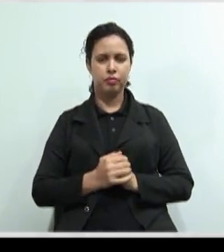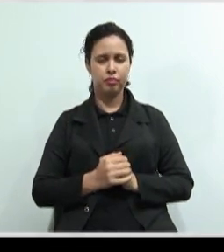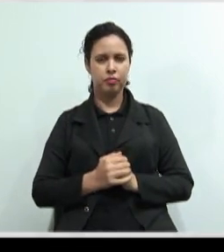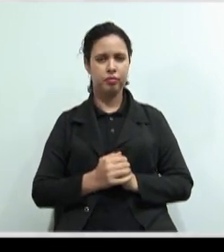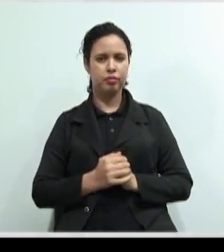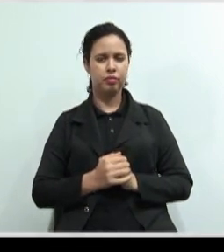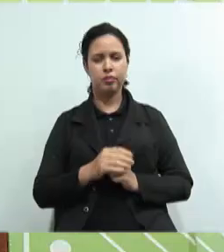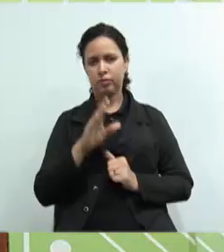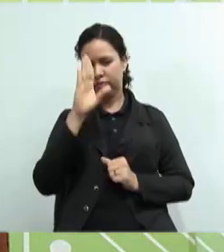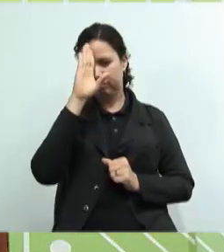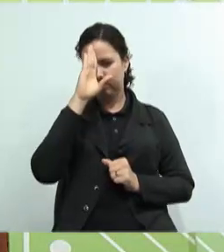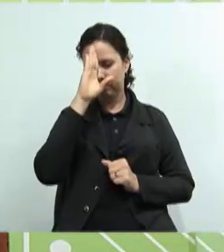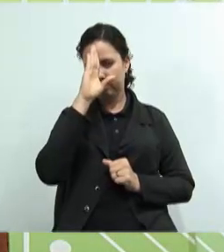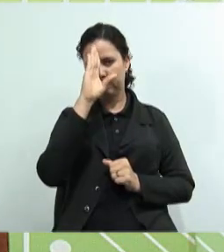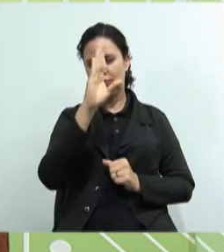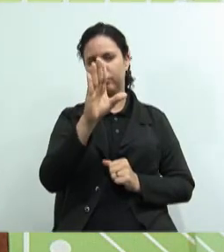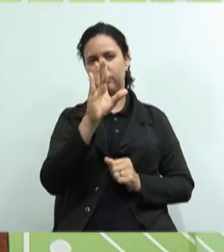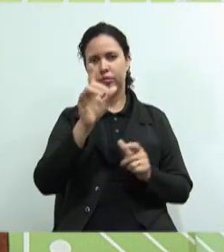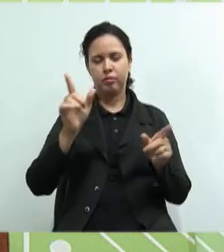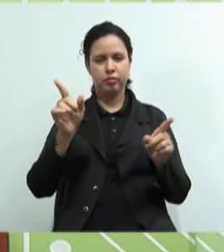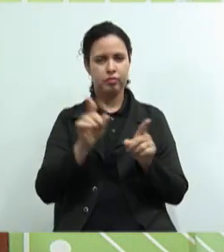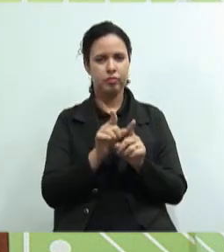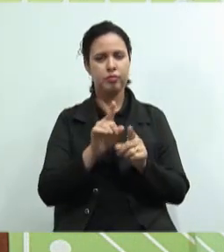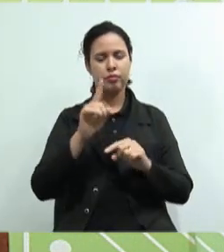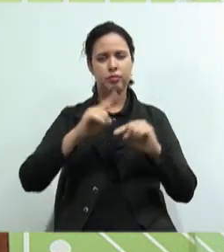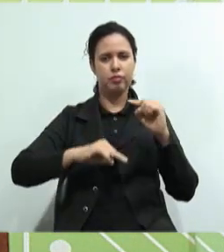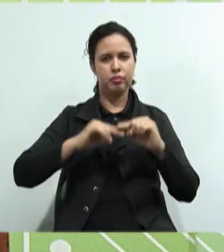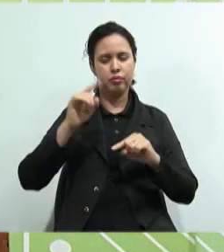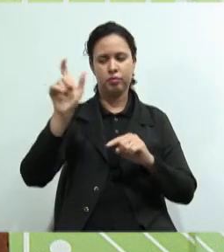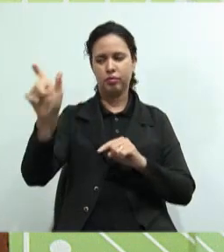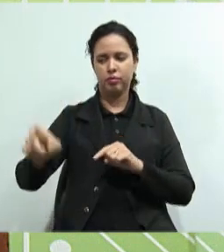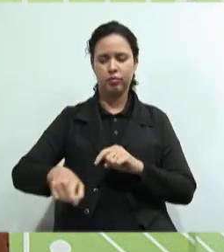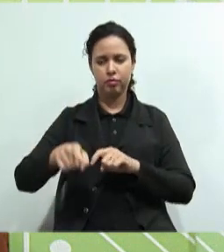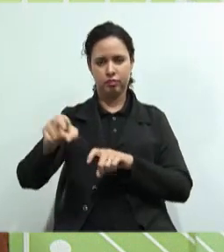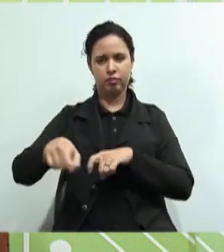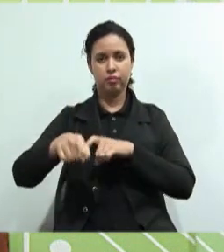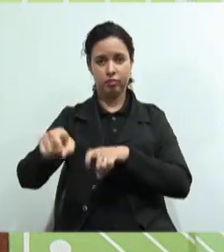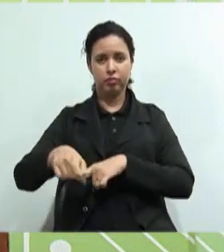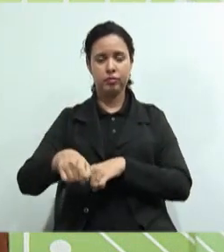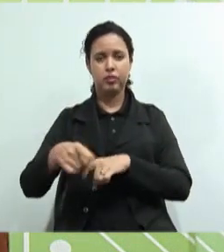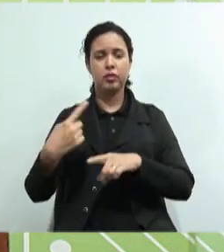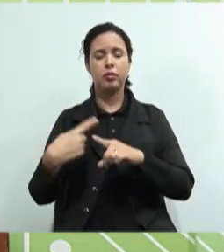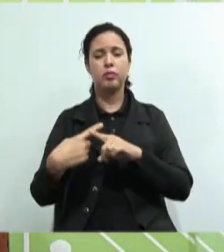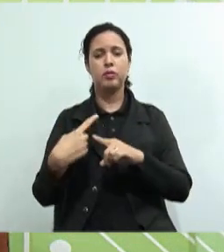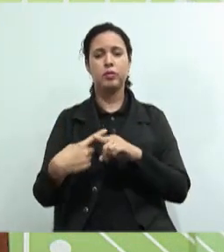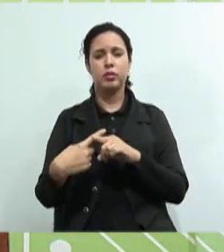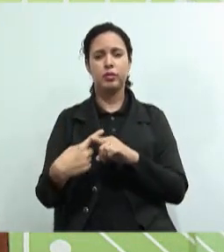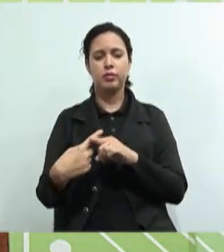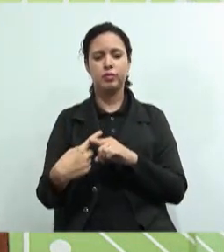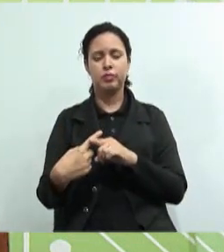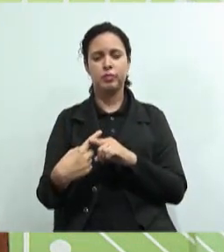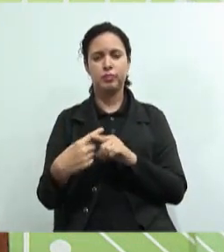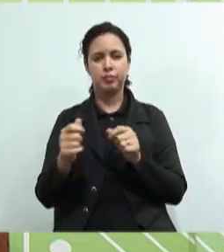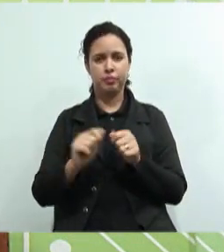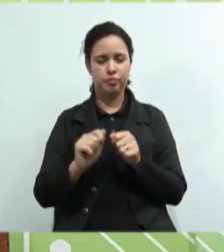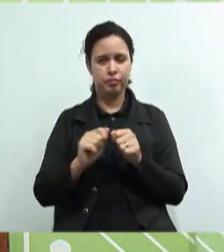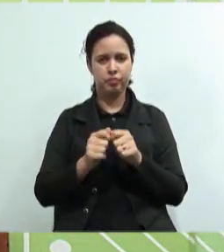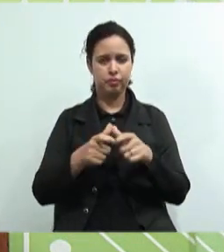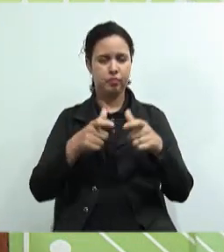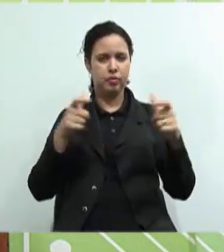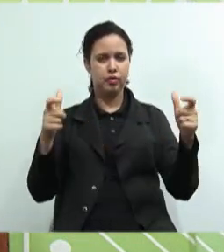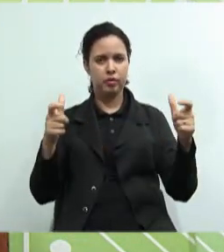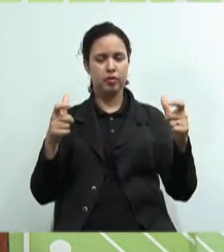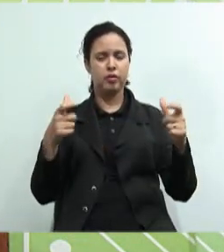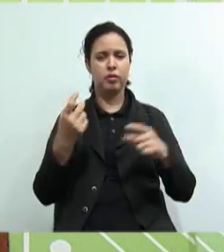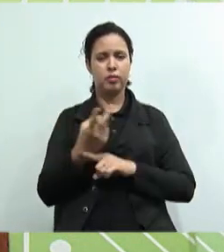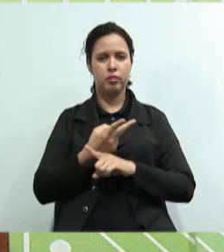Principalmente para o pequeno produtor, que vai ter uma grande dificuldade de aumentar a sua produção, aumentar a escala dessa produção, produzir muito mais. Às vezes